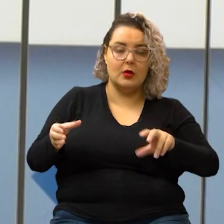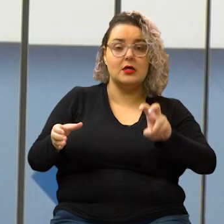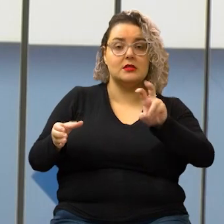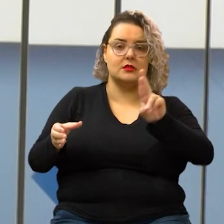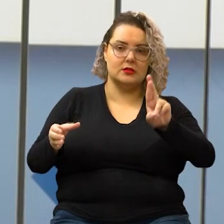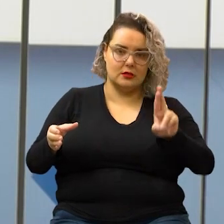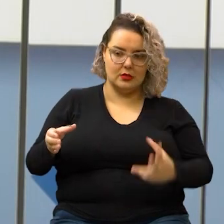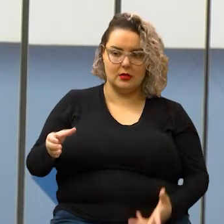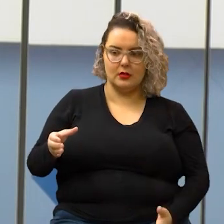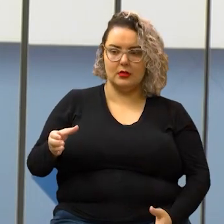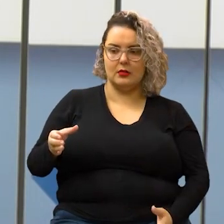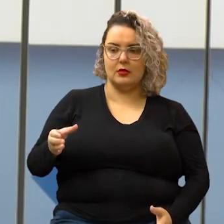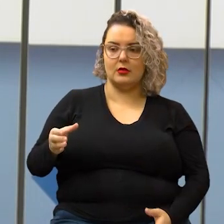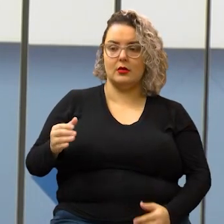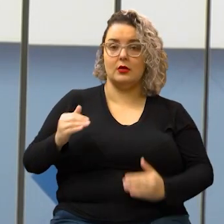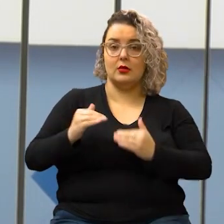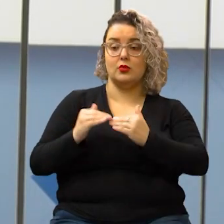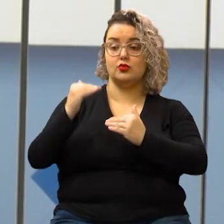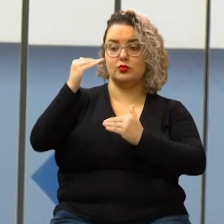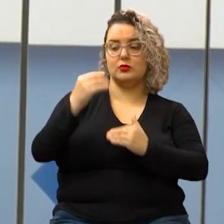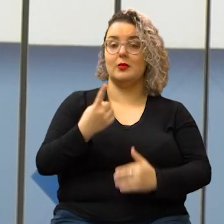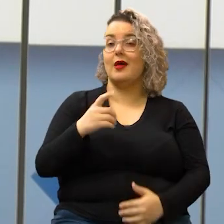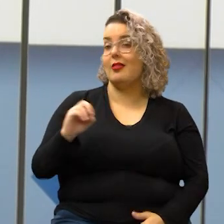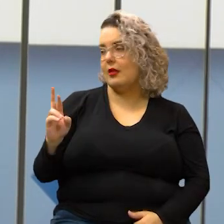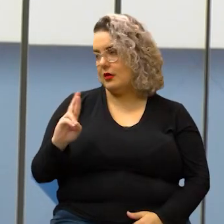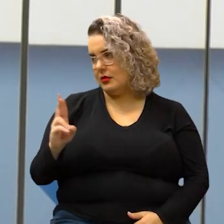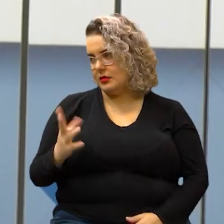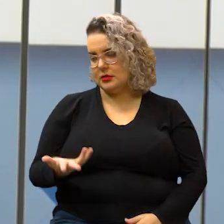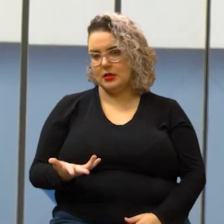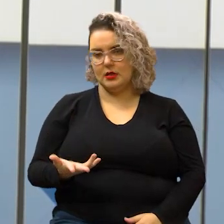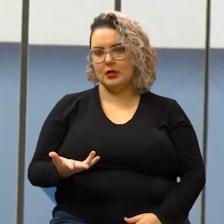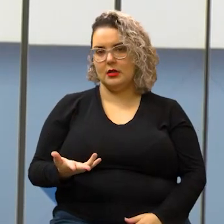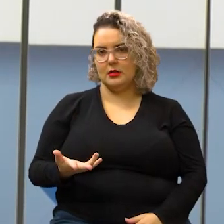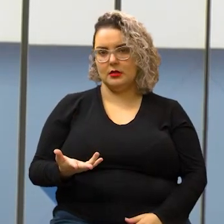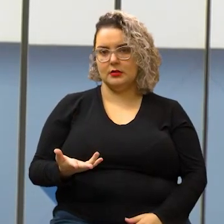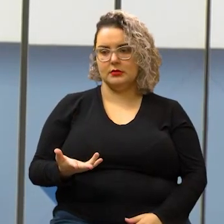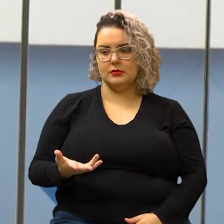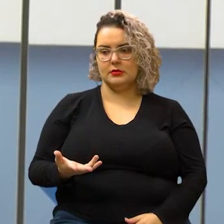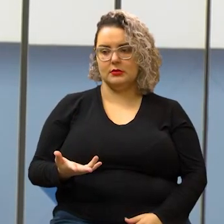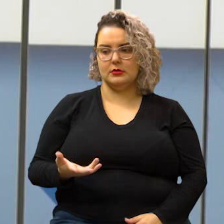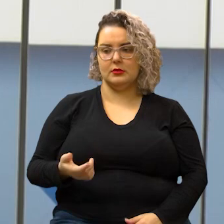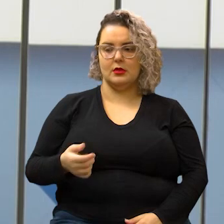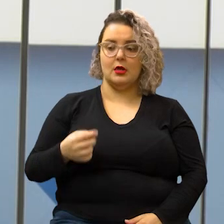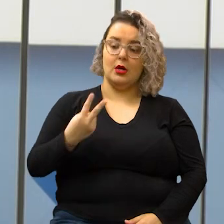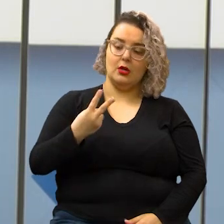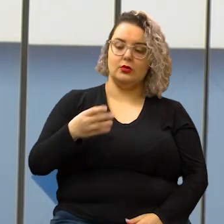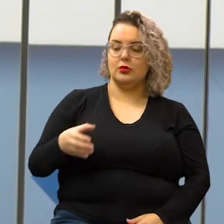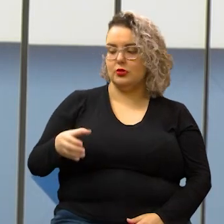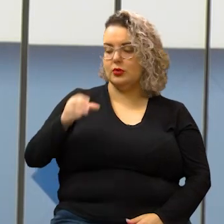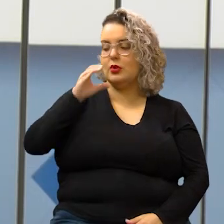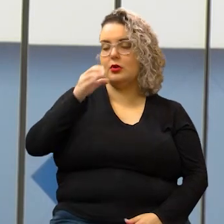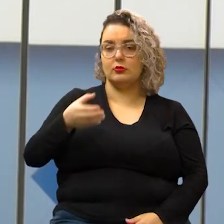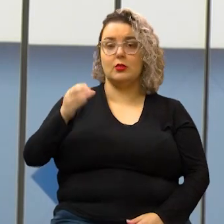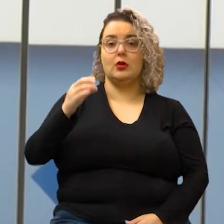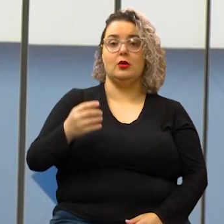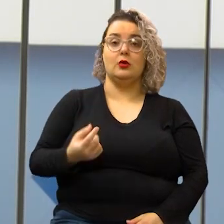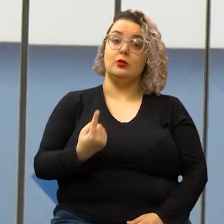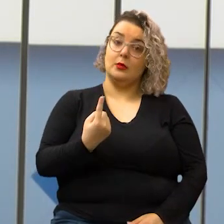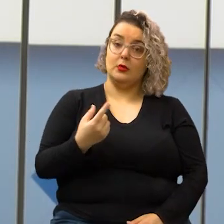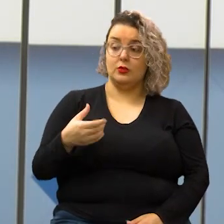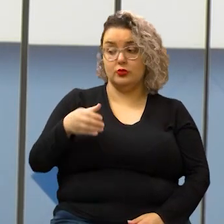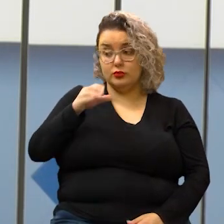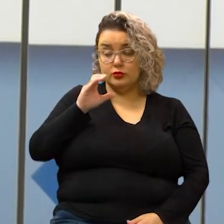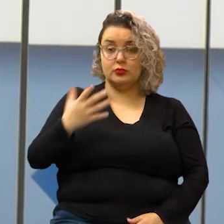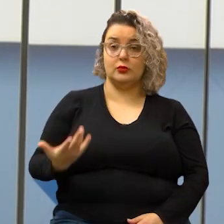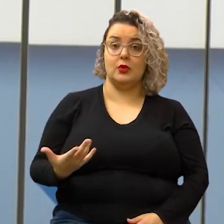R$ 5, nós elevamos para 10, ou seja, em vez de tomar 2 copos, a pessoa tomava 1. Então você